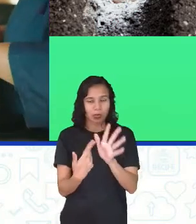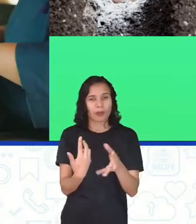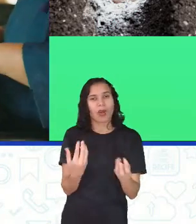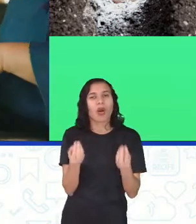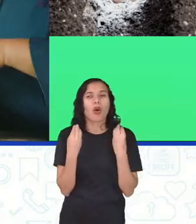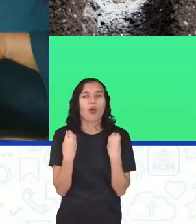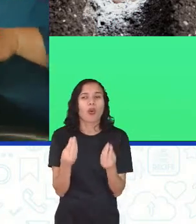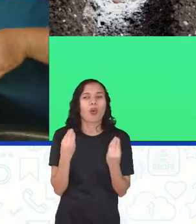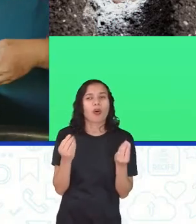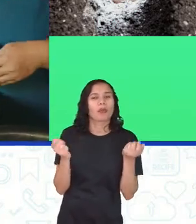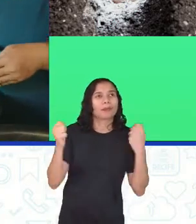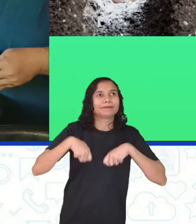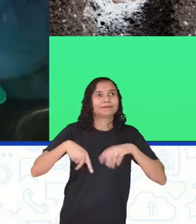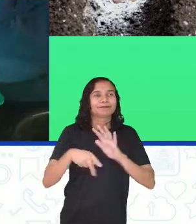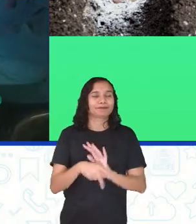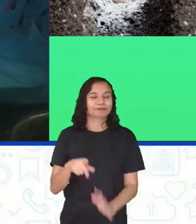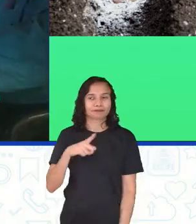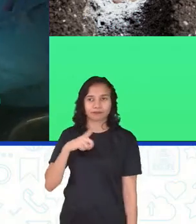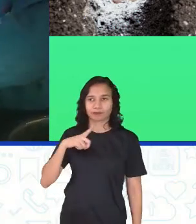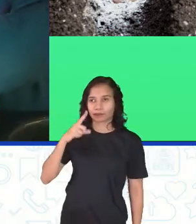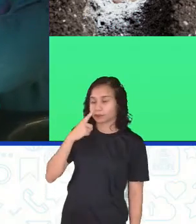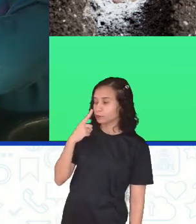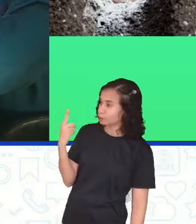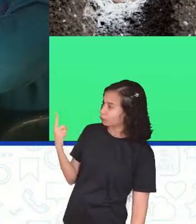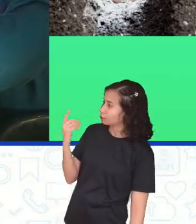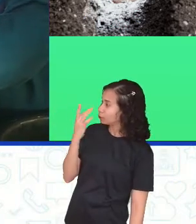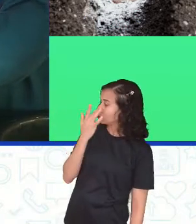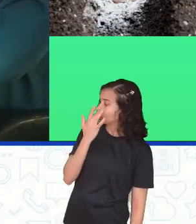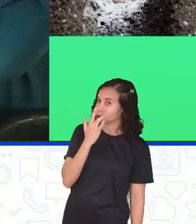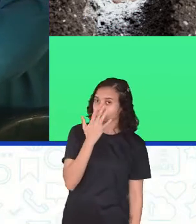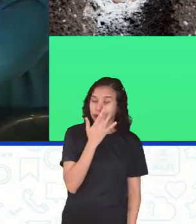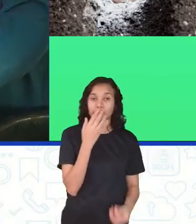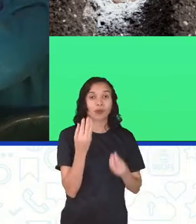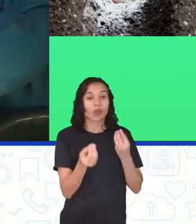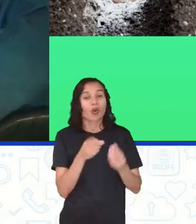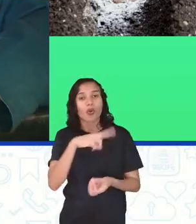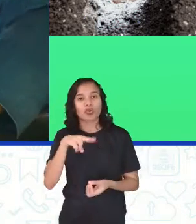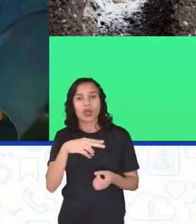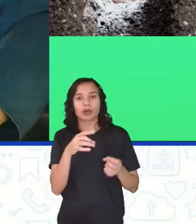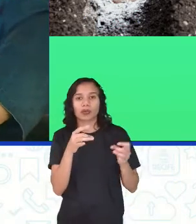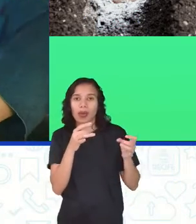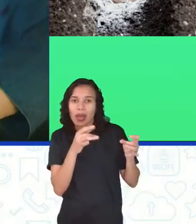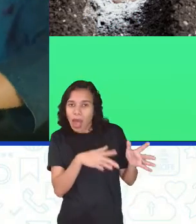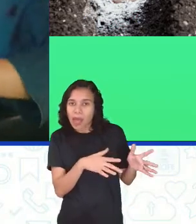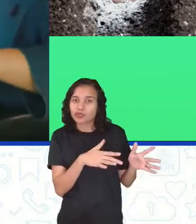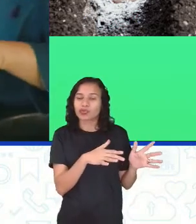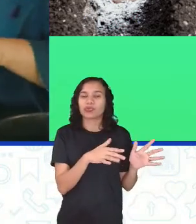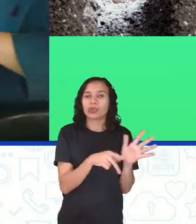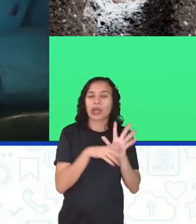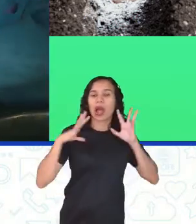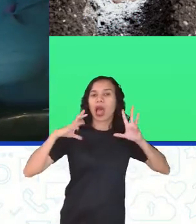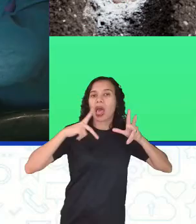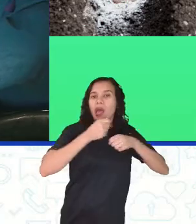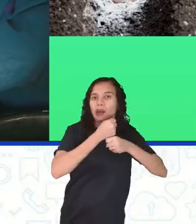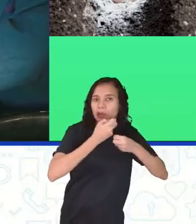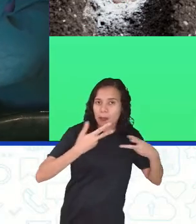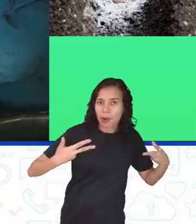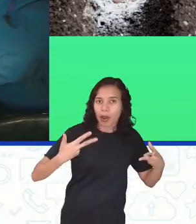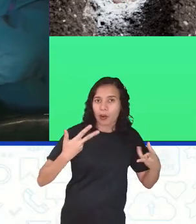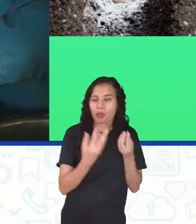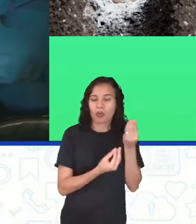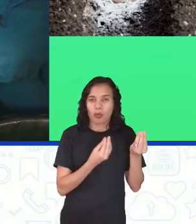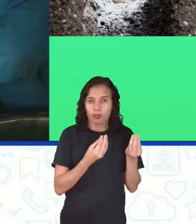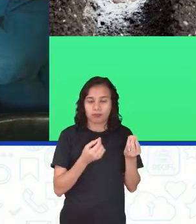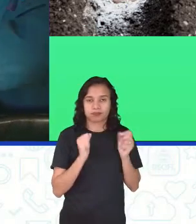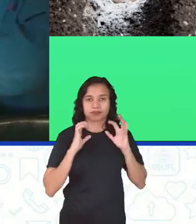essa adubação pode ser feita? Ela pode ser feita de restos de animais e vegetais através de quê? Dessa